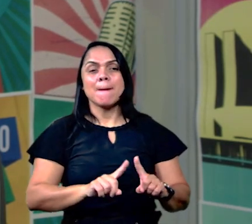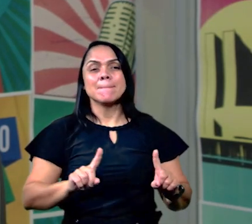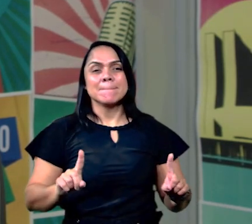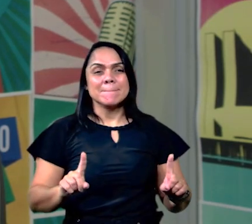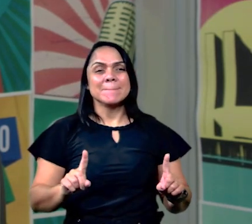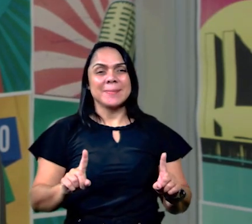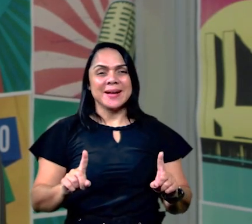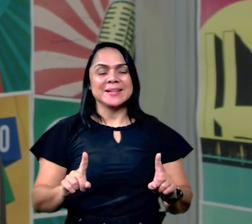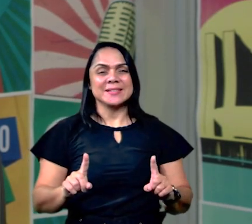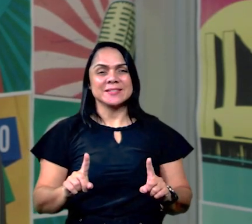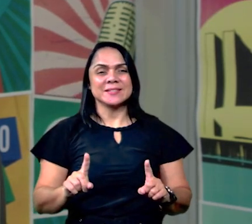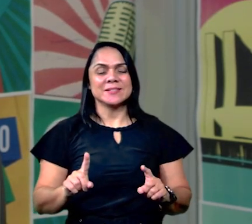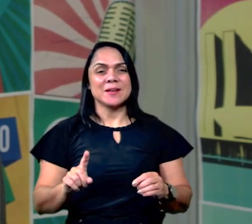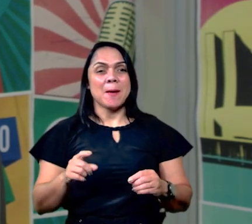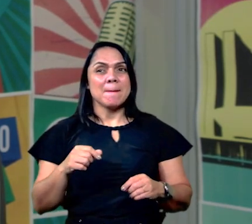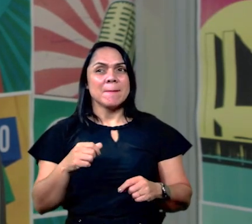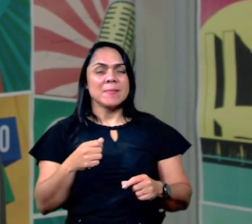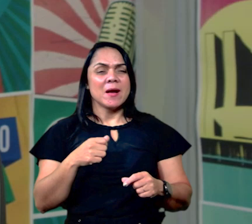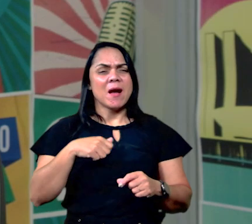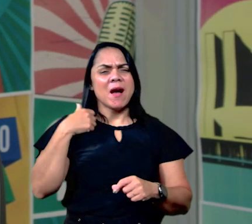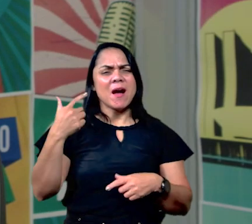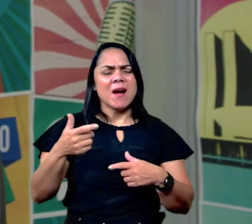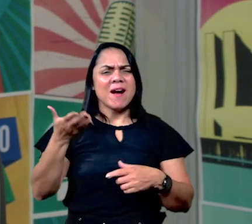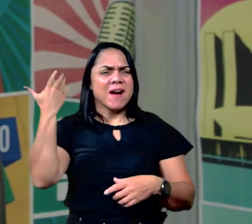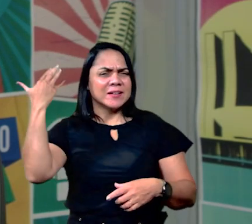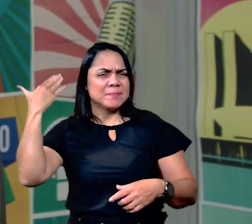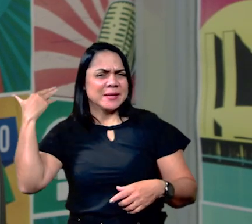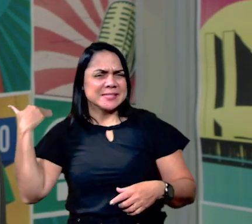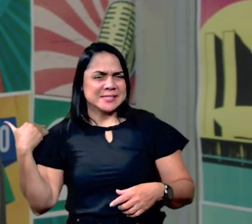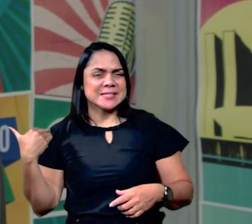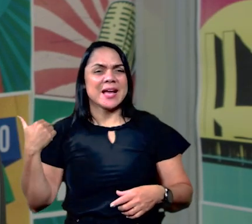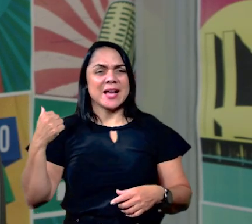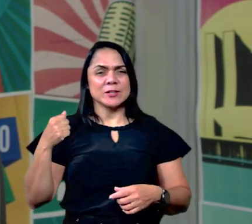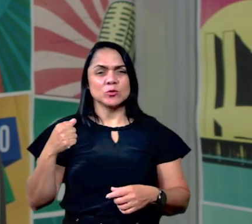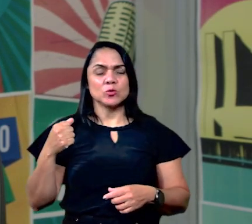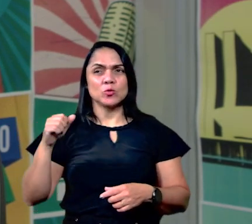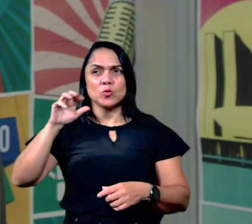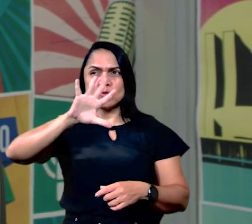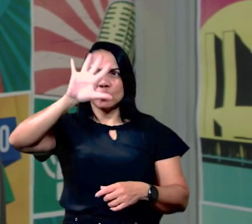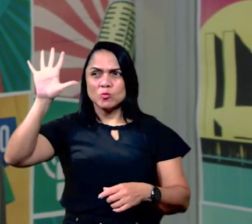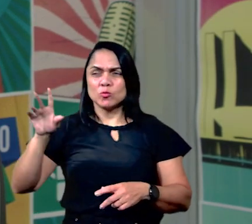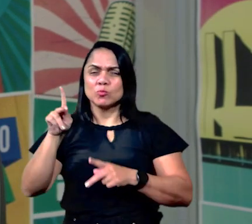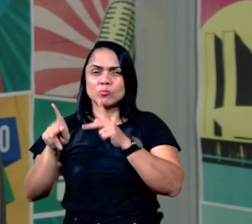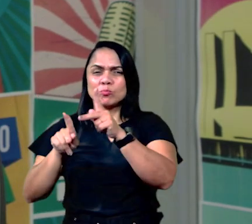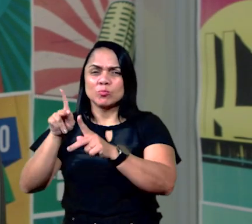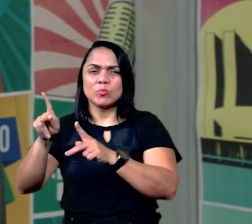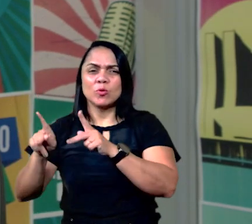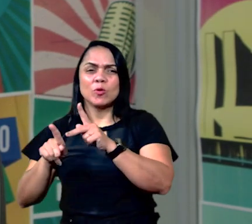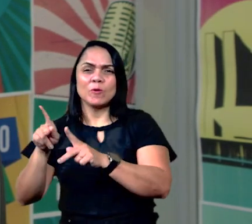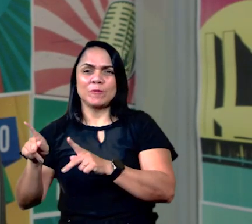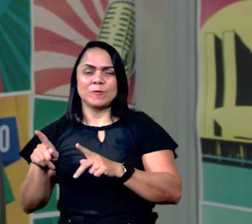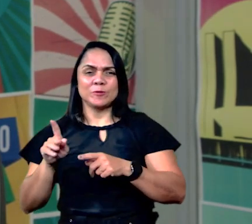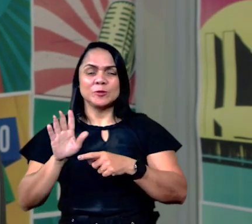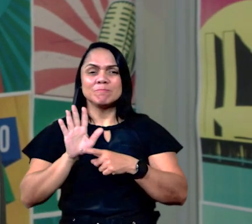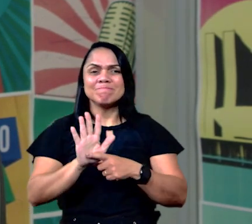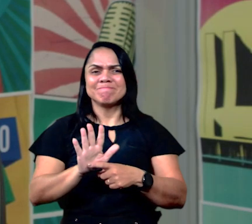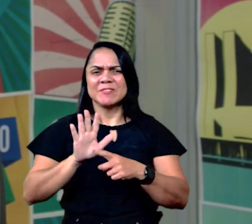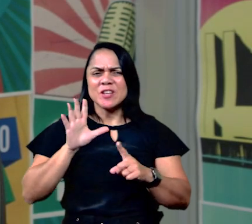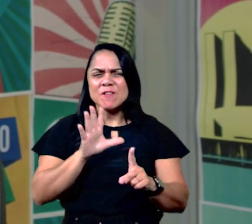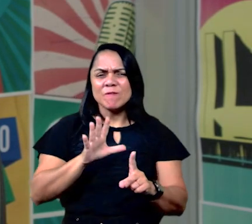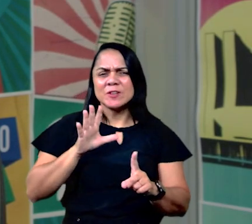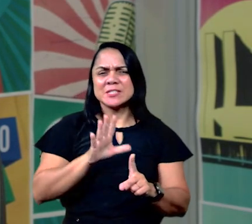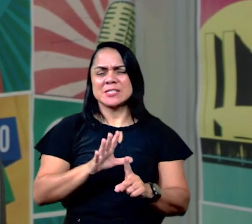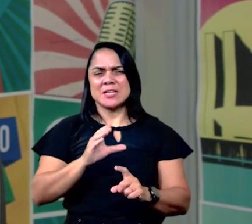proposta de catequização. Primeiro dos povos originários, não é, que foram catequizados pelos jesuítas, não é, aqui,